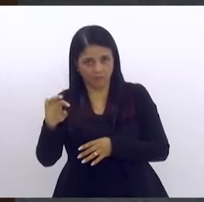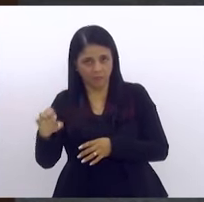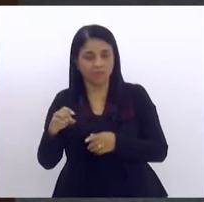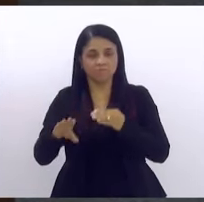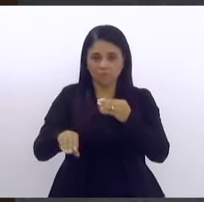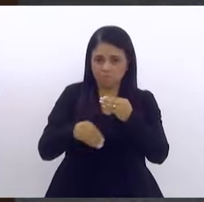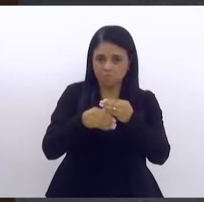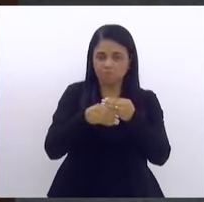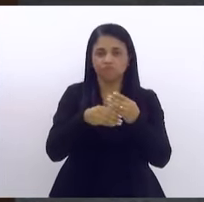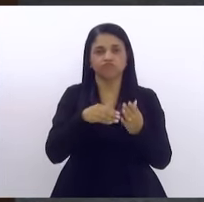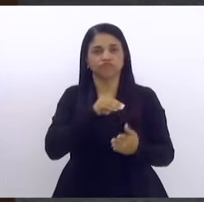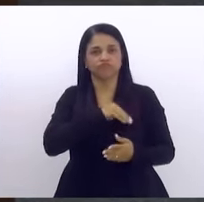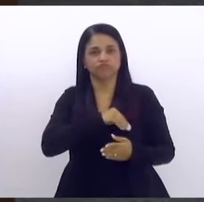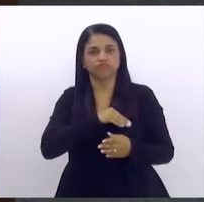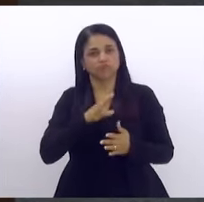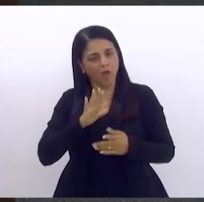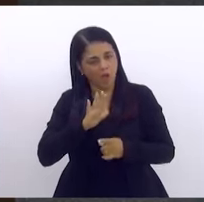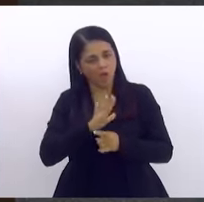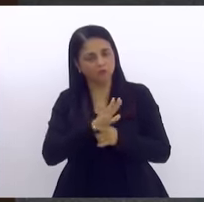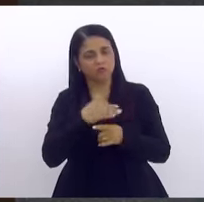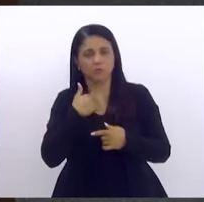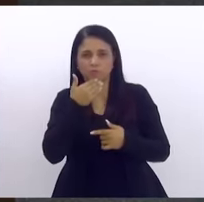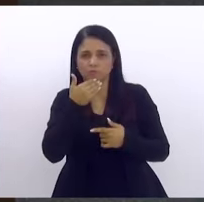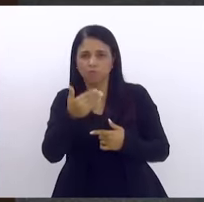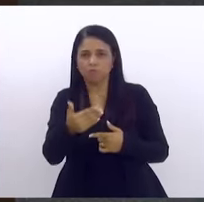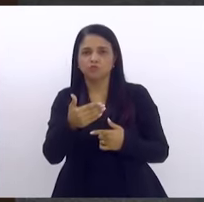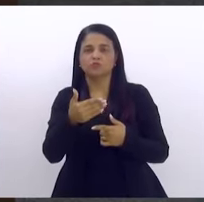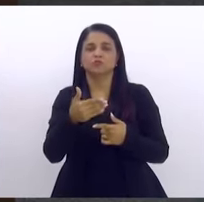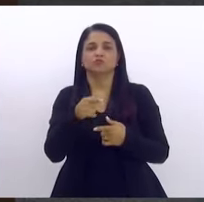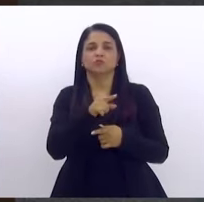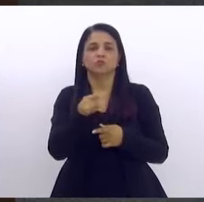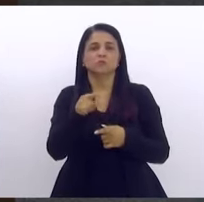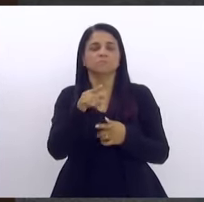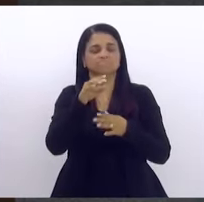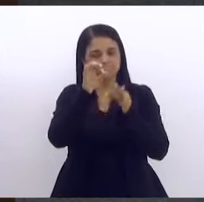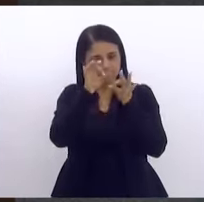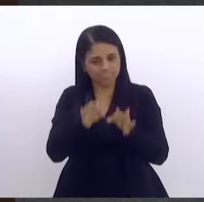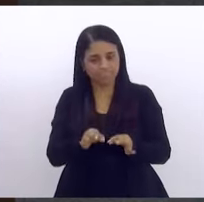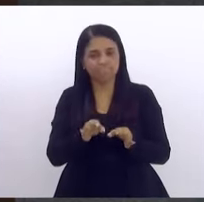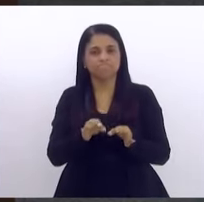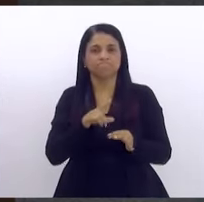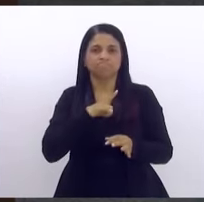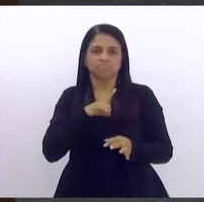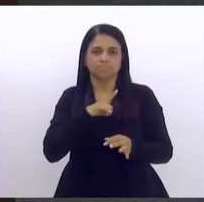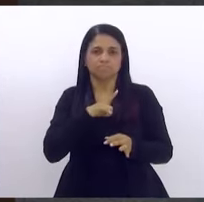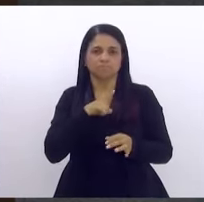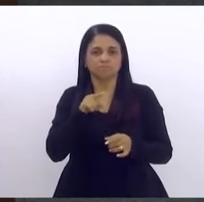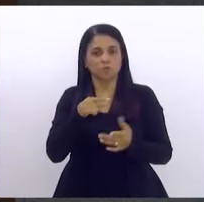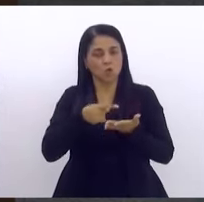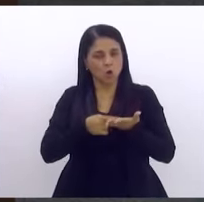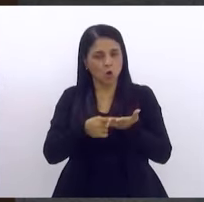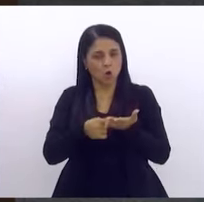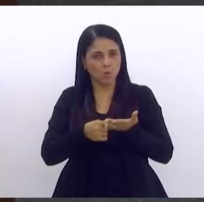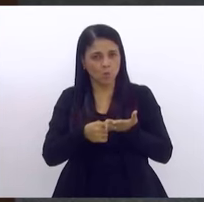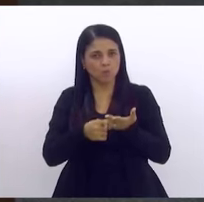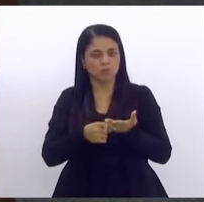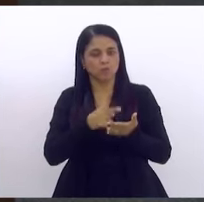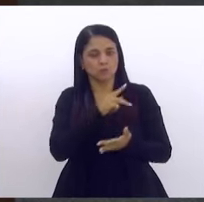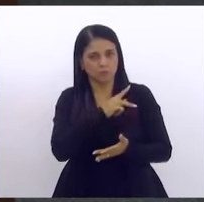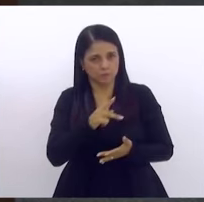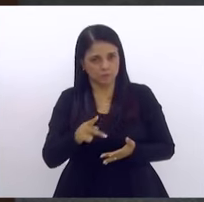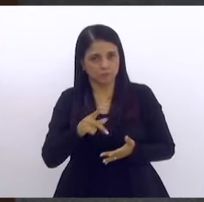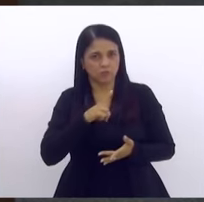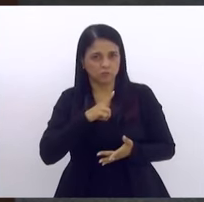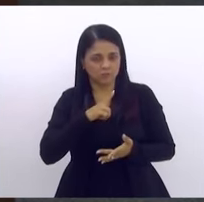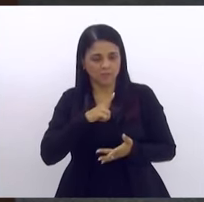mas deixar aqui o apelo, o pedido, que eu tenho certeza que Vossa Excelência vai, com todo o compromisso que vem sendo